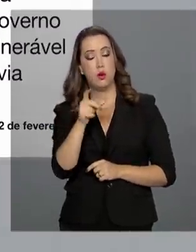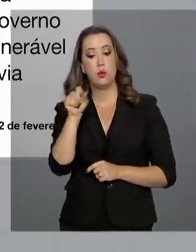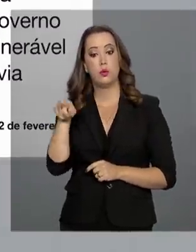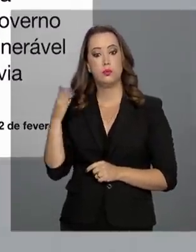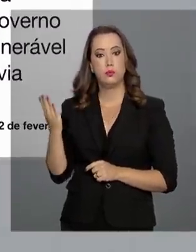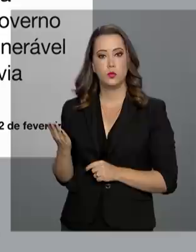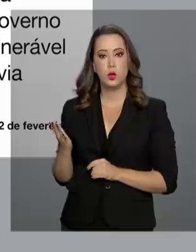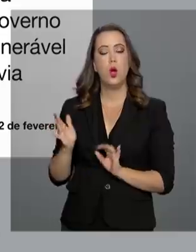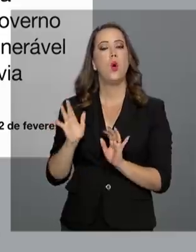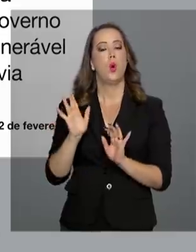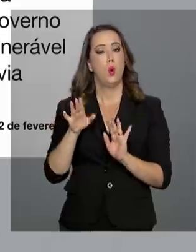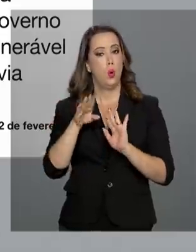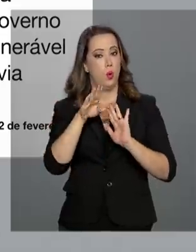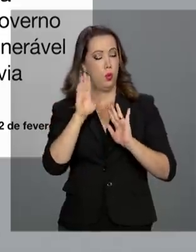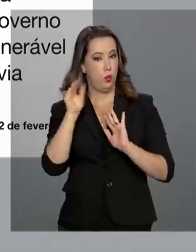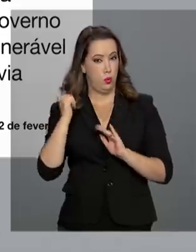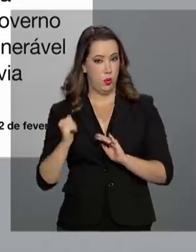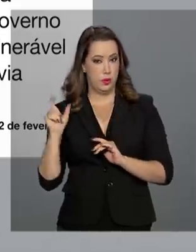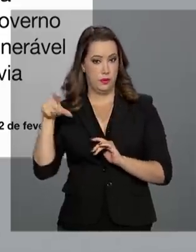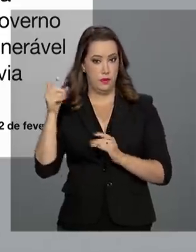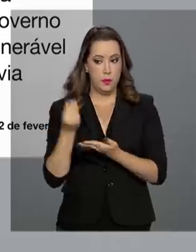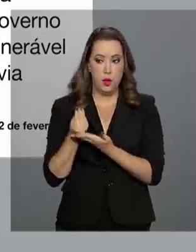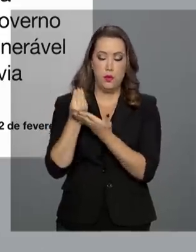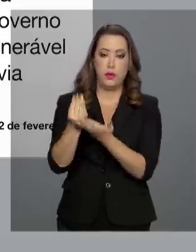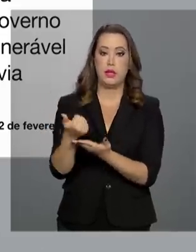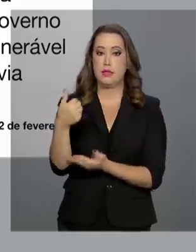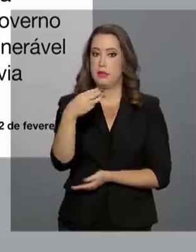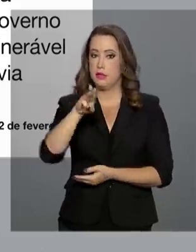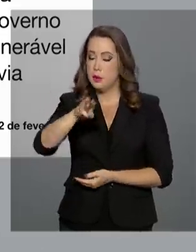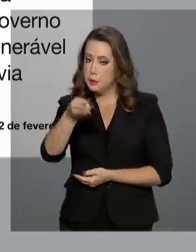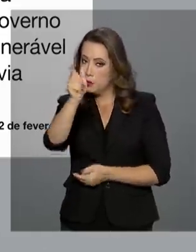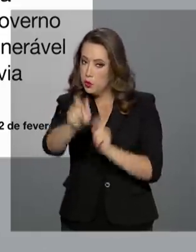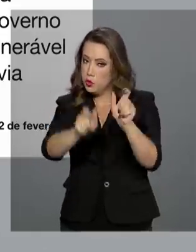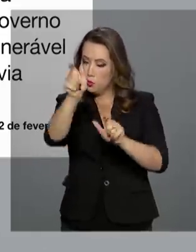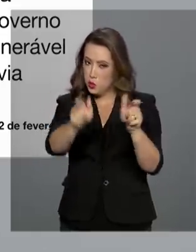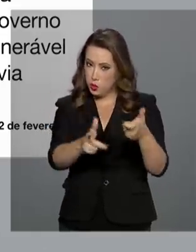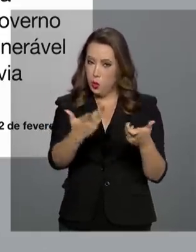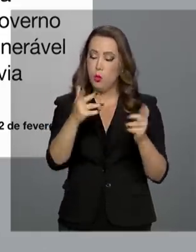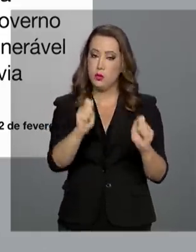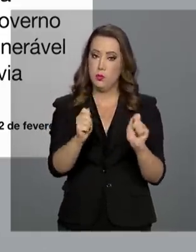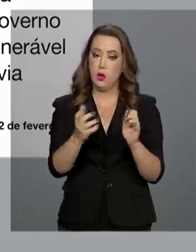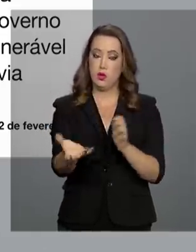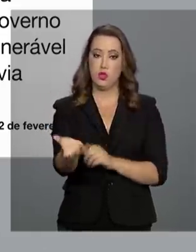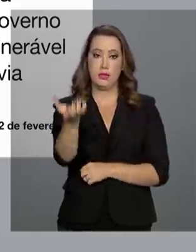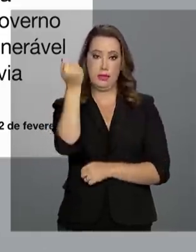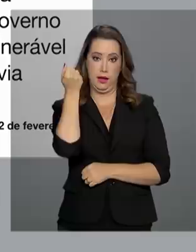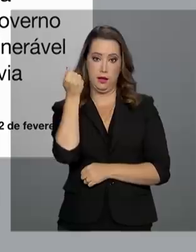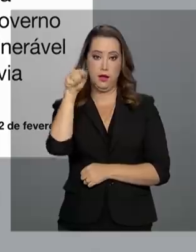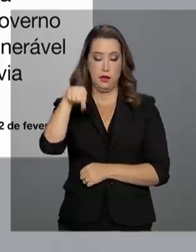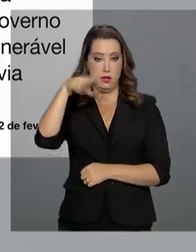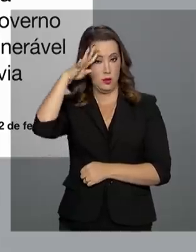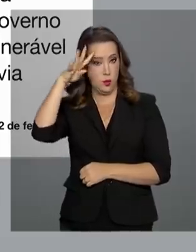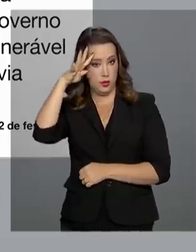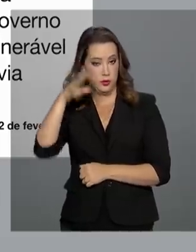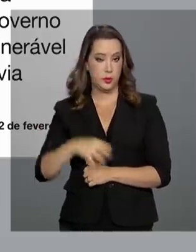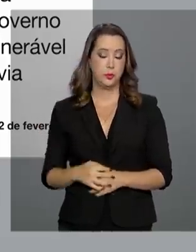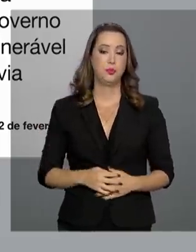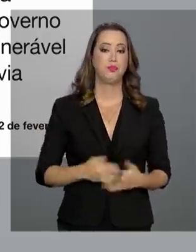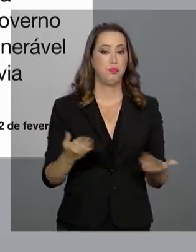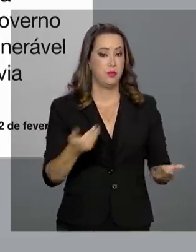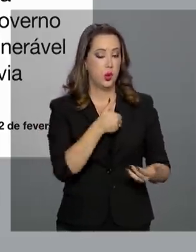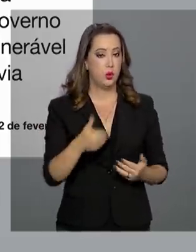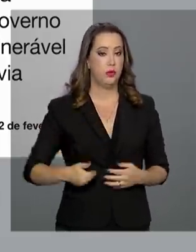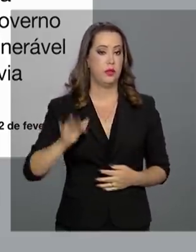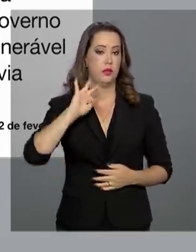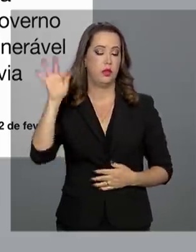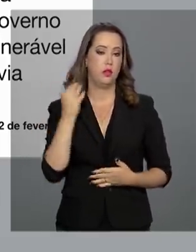atende mais de 13 milhões de famílias que podem sacar o benefício a partir desta quarta-feira de acordo com o presidente o